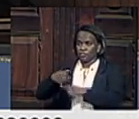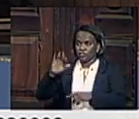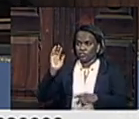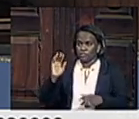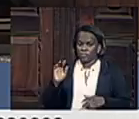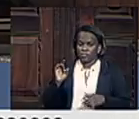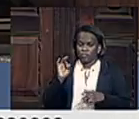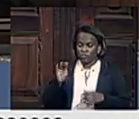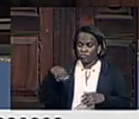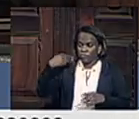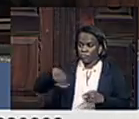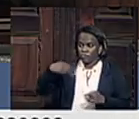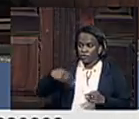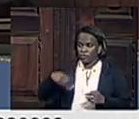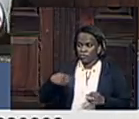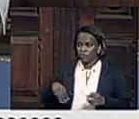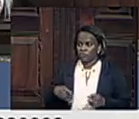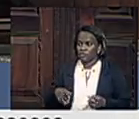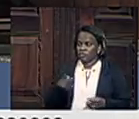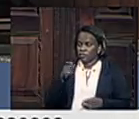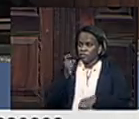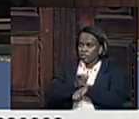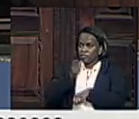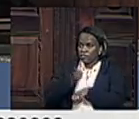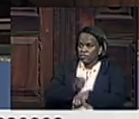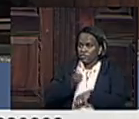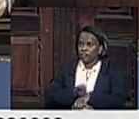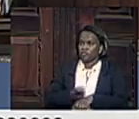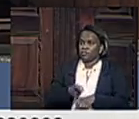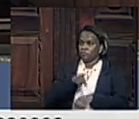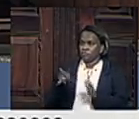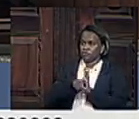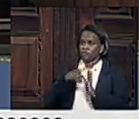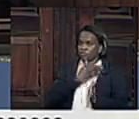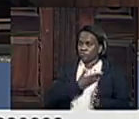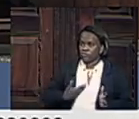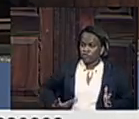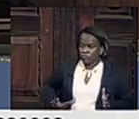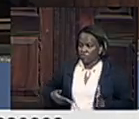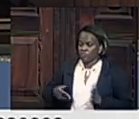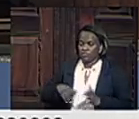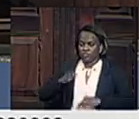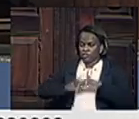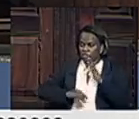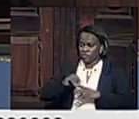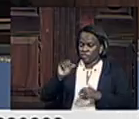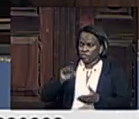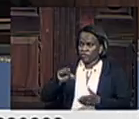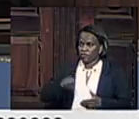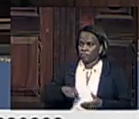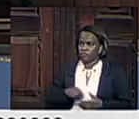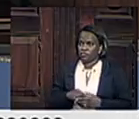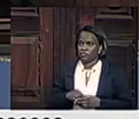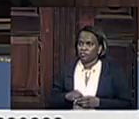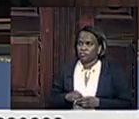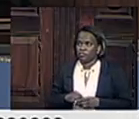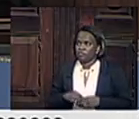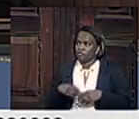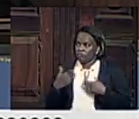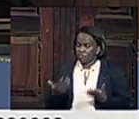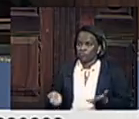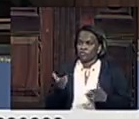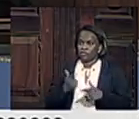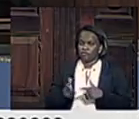na matemática obtusa deste governo incompetente. Essa é a